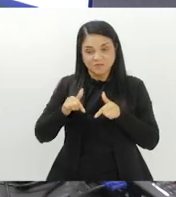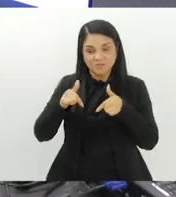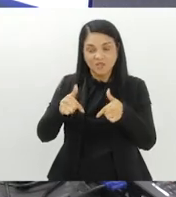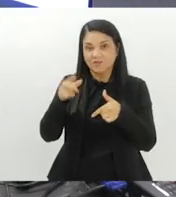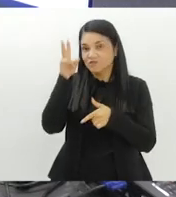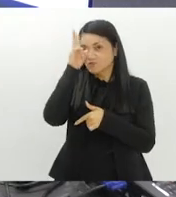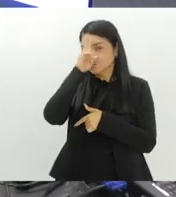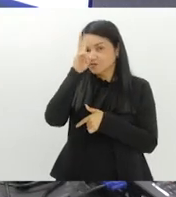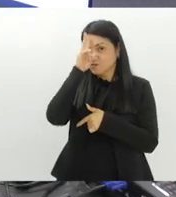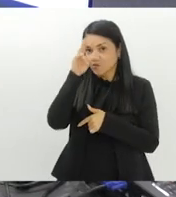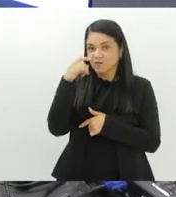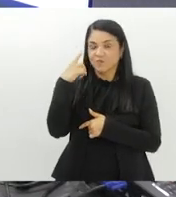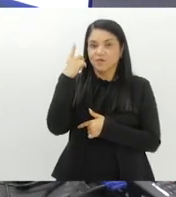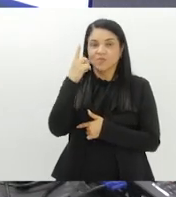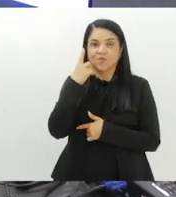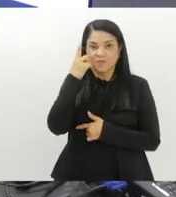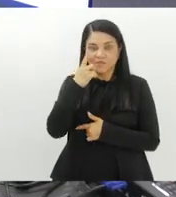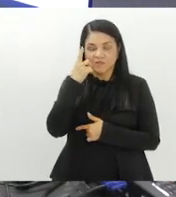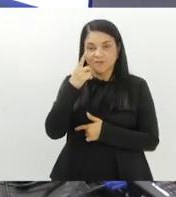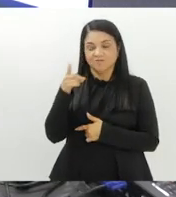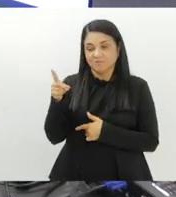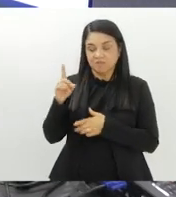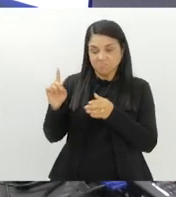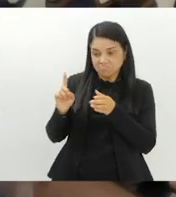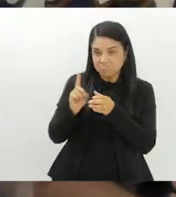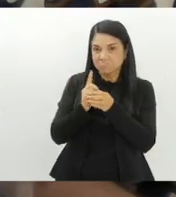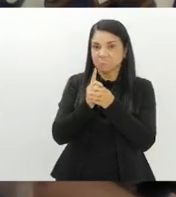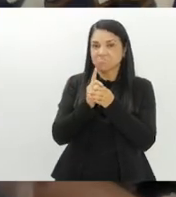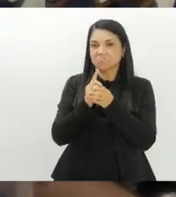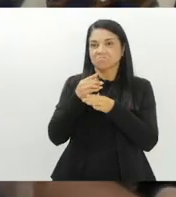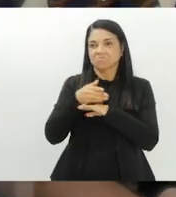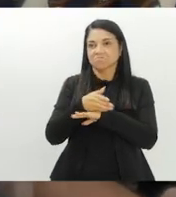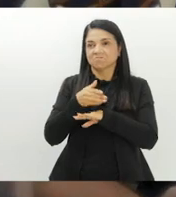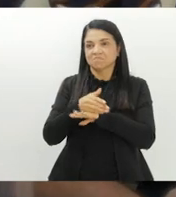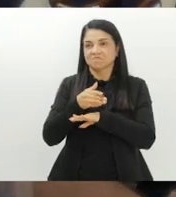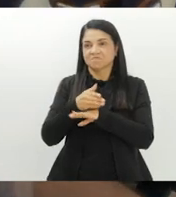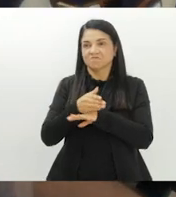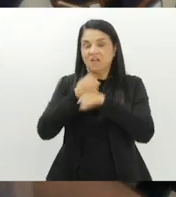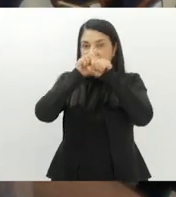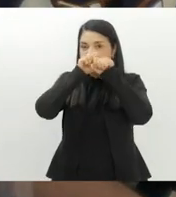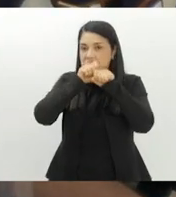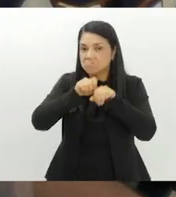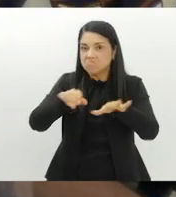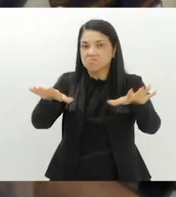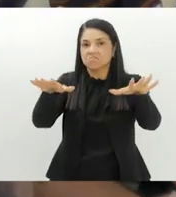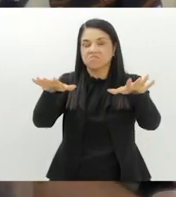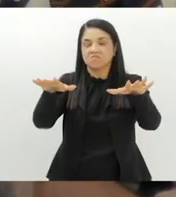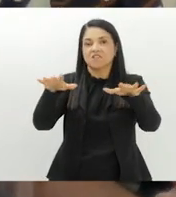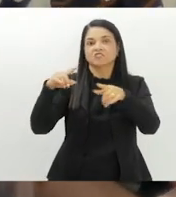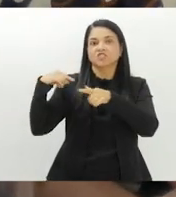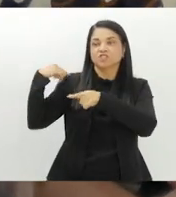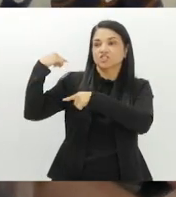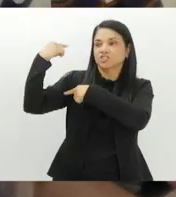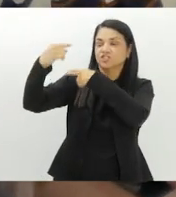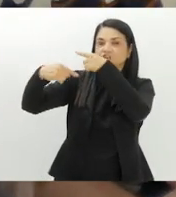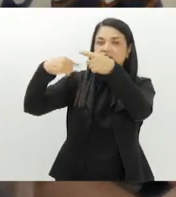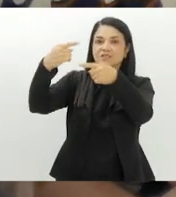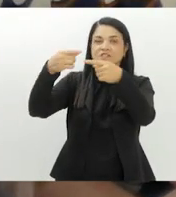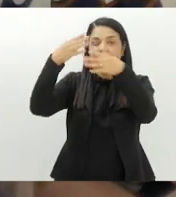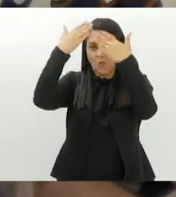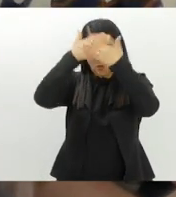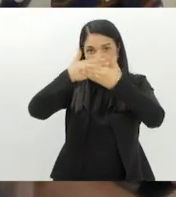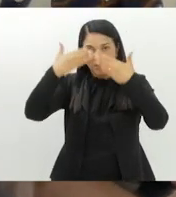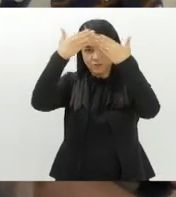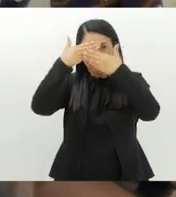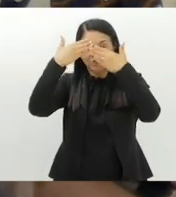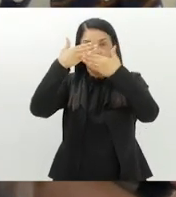histórico, deputado. O senhor está fazendo parte de algo que vai reverberar para as próximas gerações de umbandistas do Brasil e do